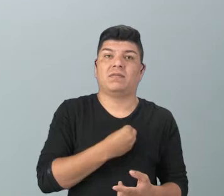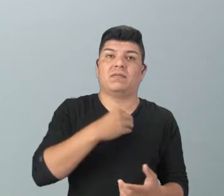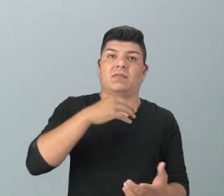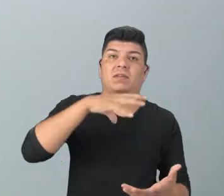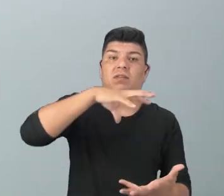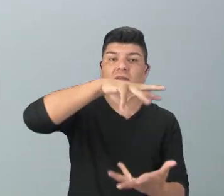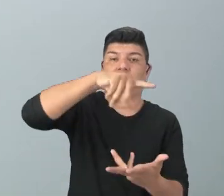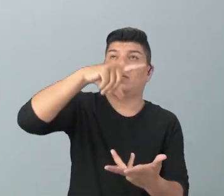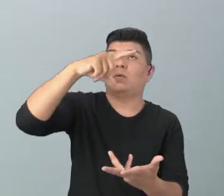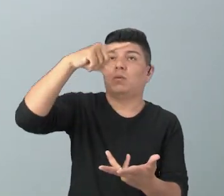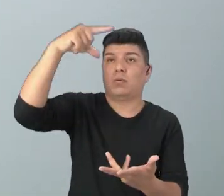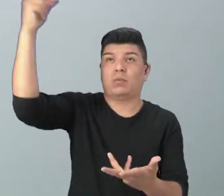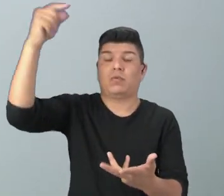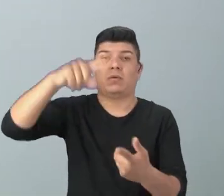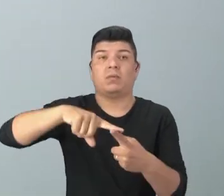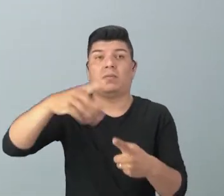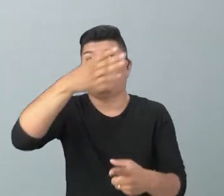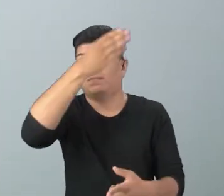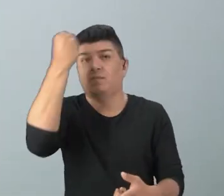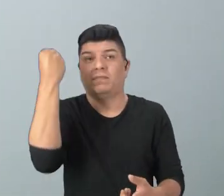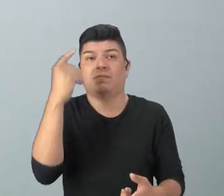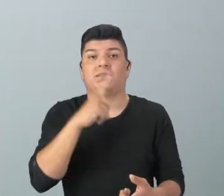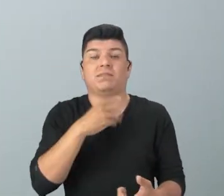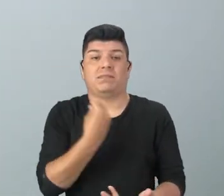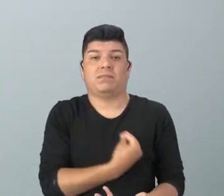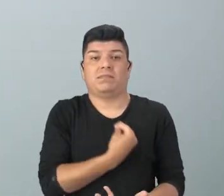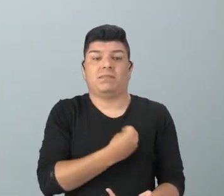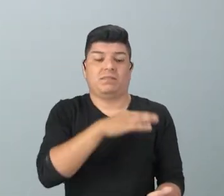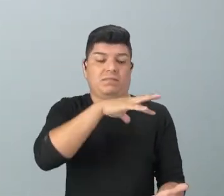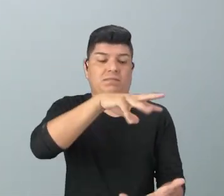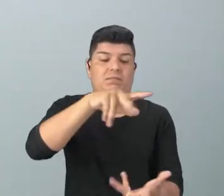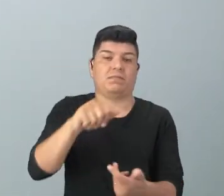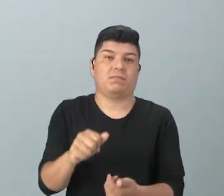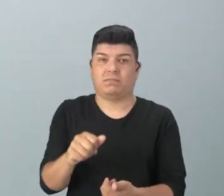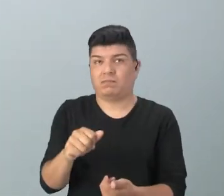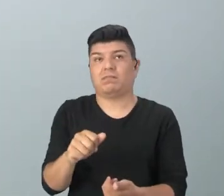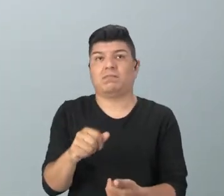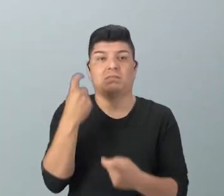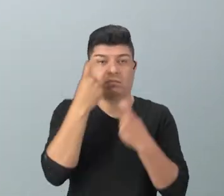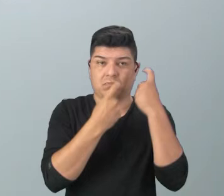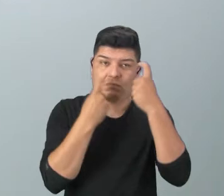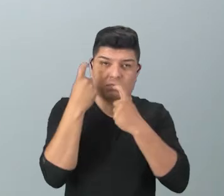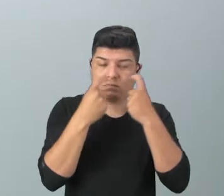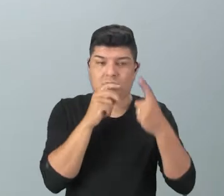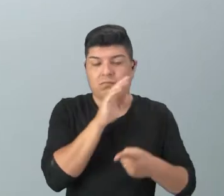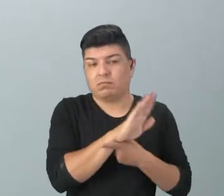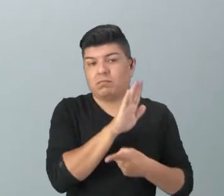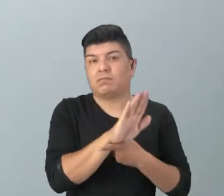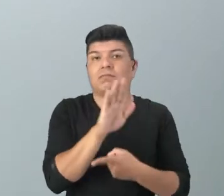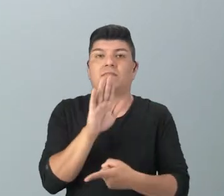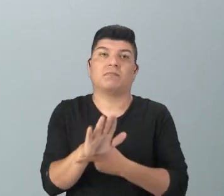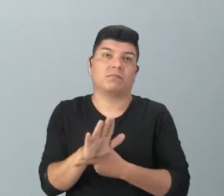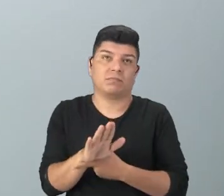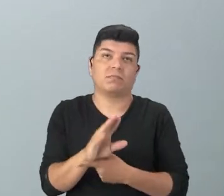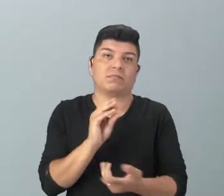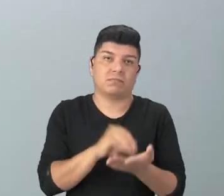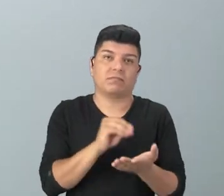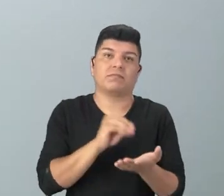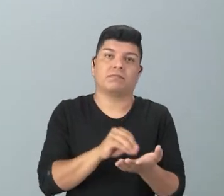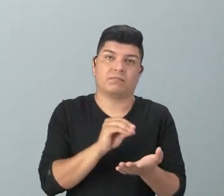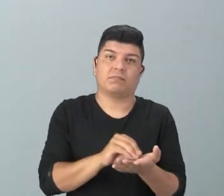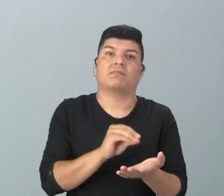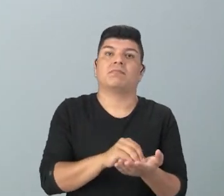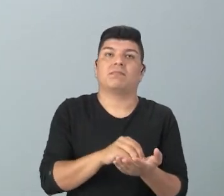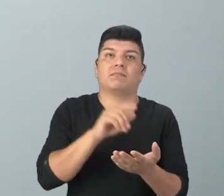Terra, mas esquece que existe vida já aqui na Terra e não dão conta de suprir pelo menos as carências